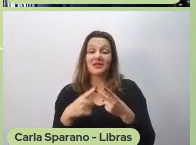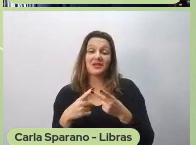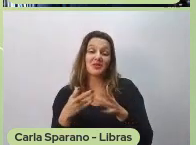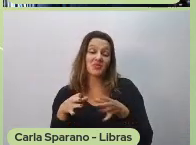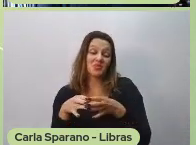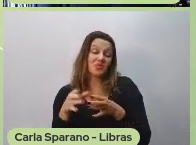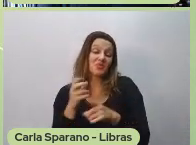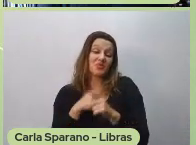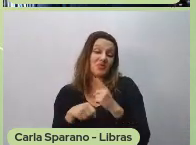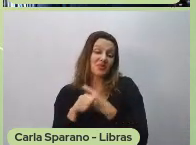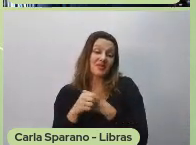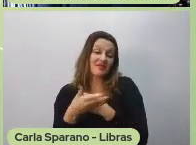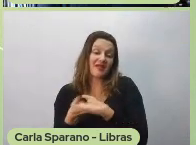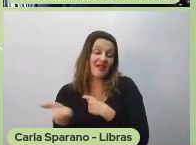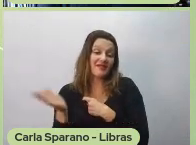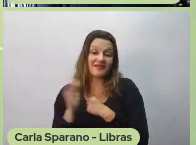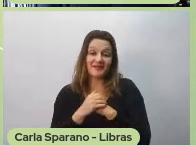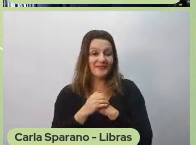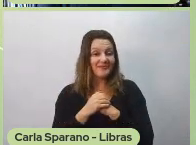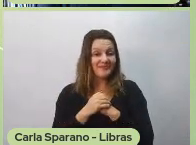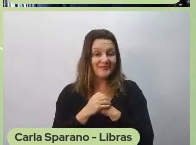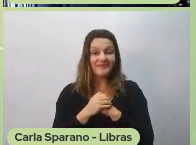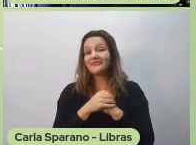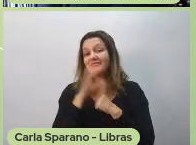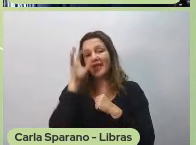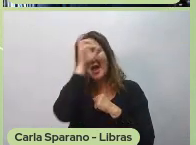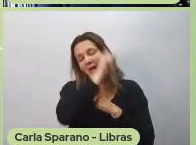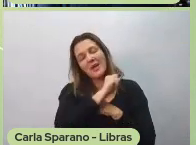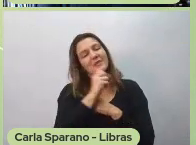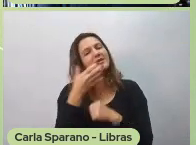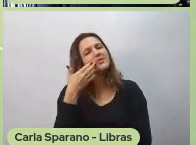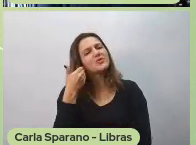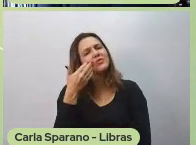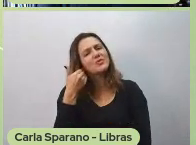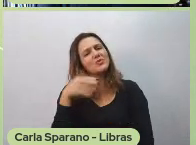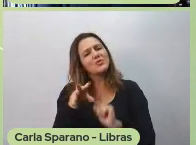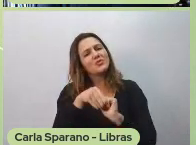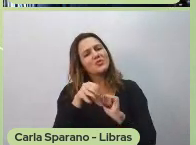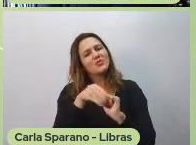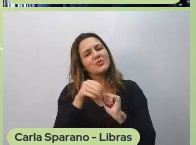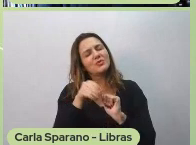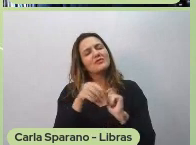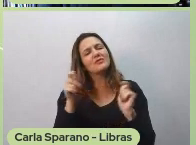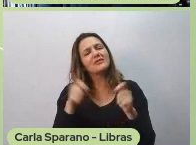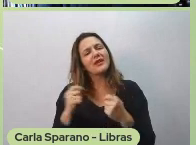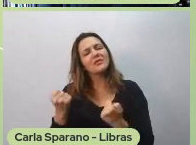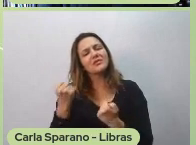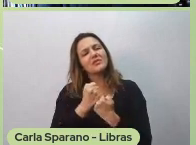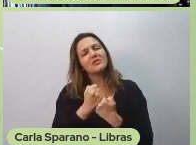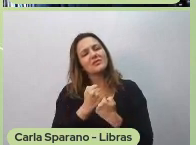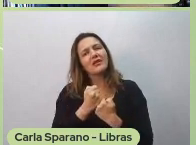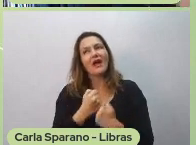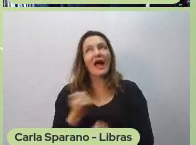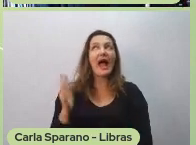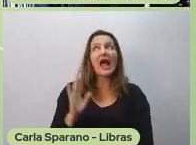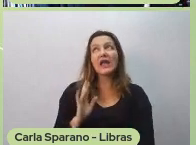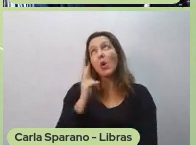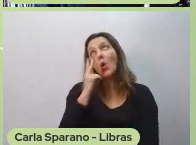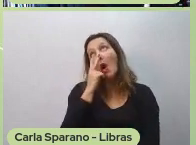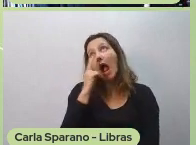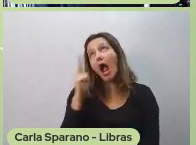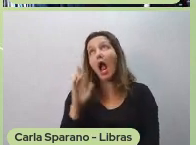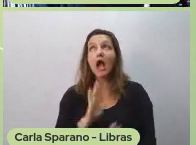sociais, o quanto que a gente aprende a cada dia e a gente pode substituir antigos achismos